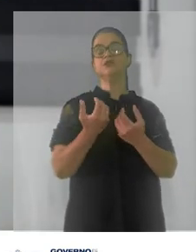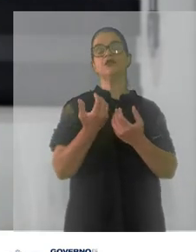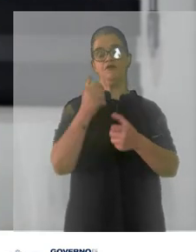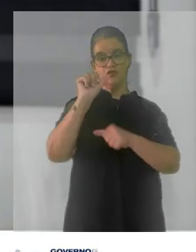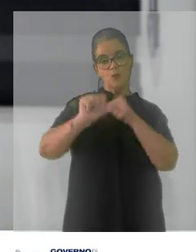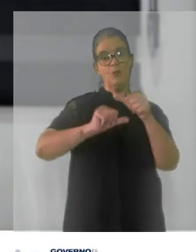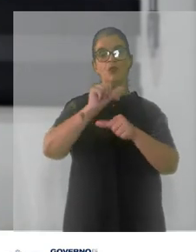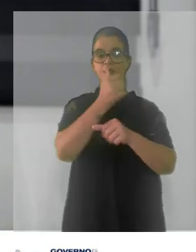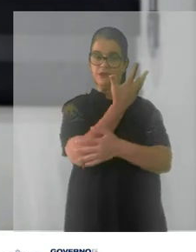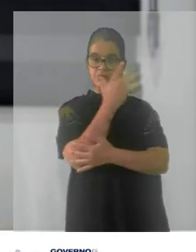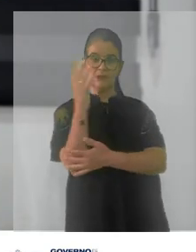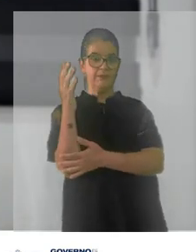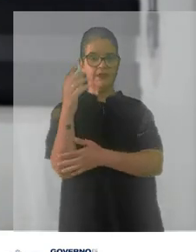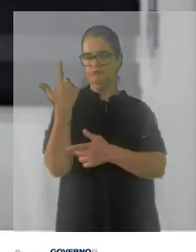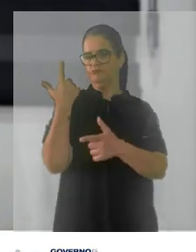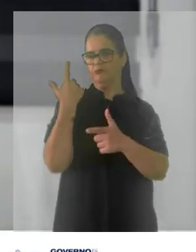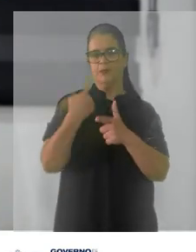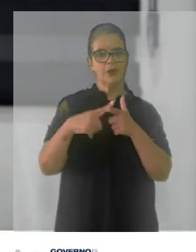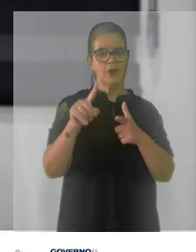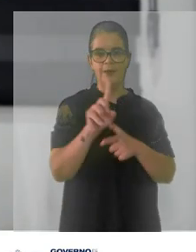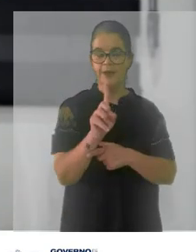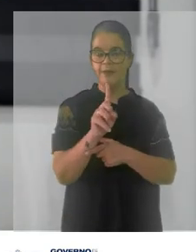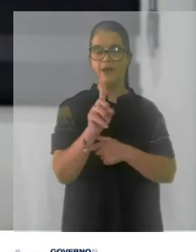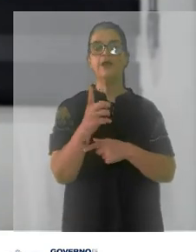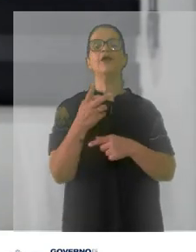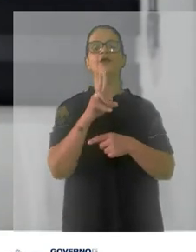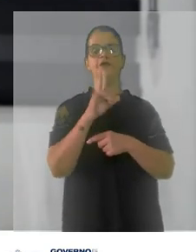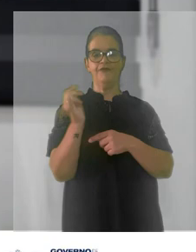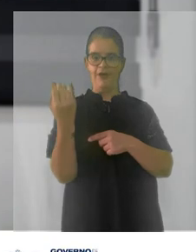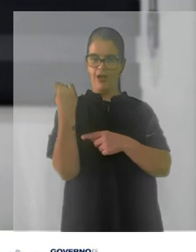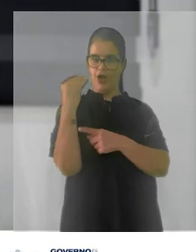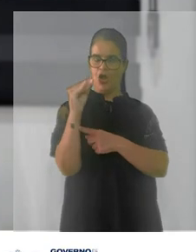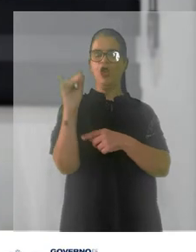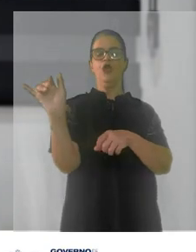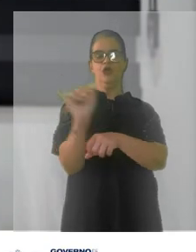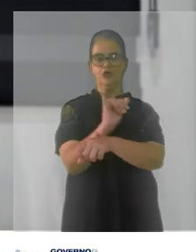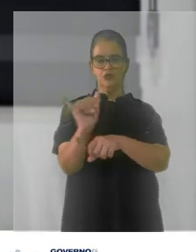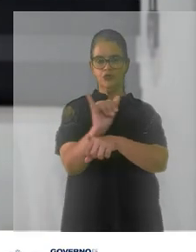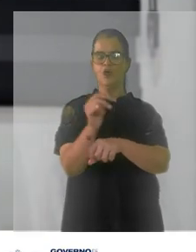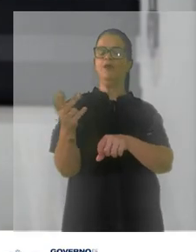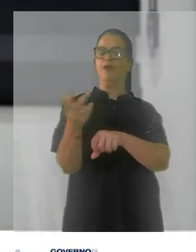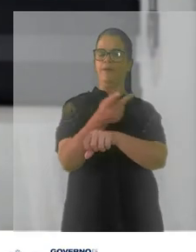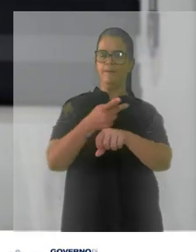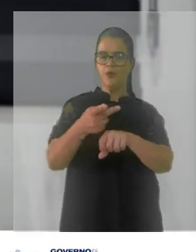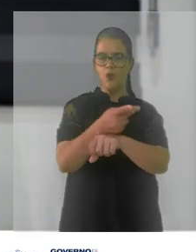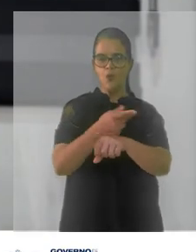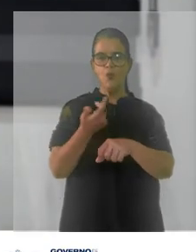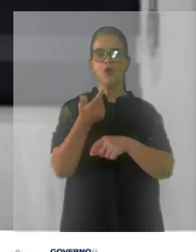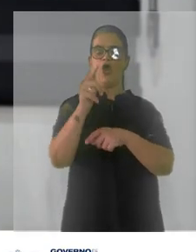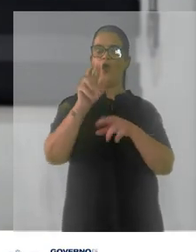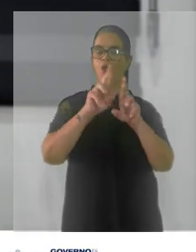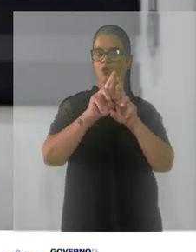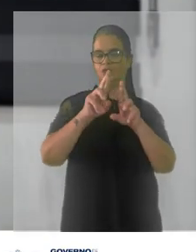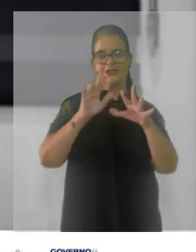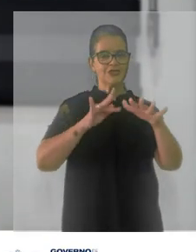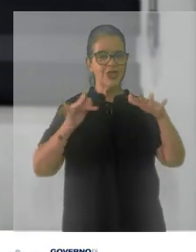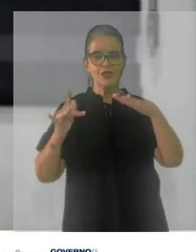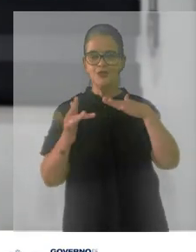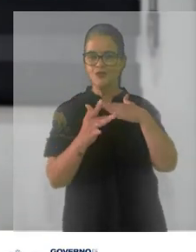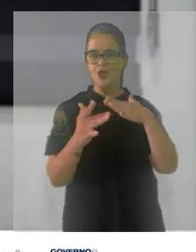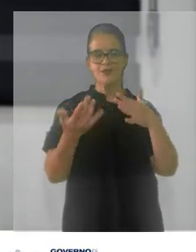ambientais. Não tem problema. Bota aqui no YouTube, procura em outras redes